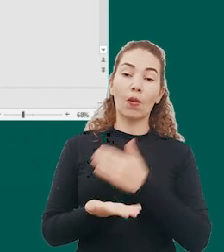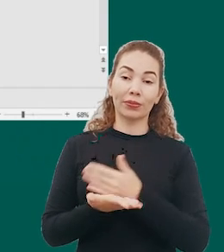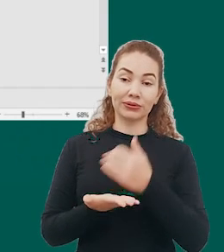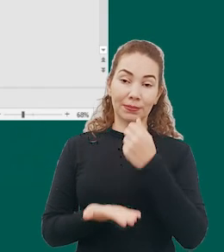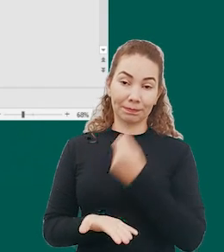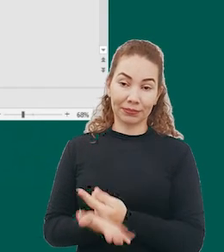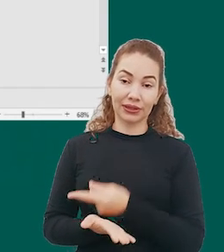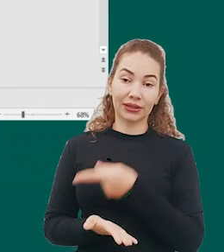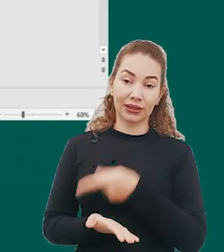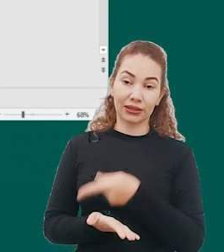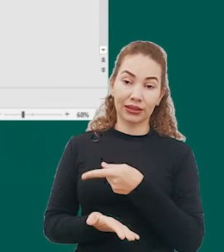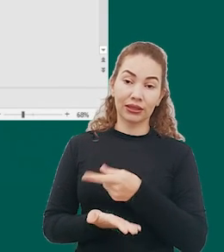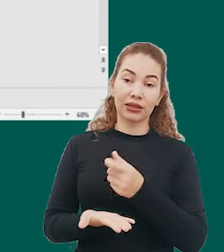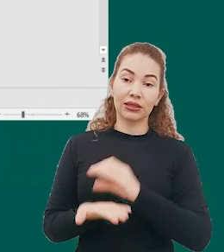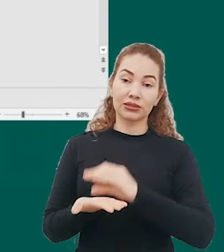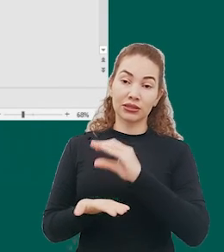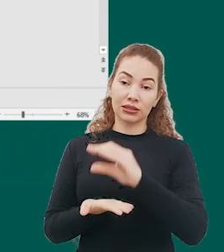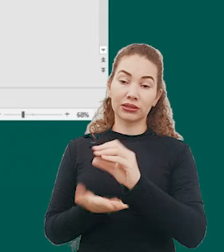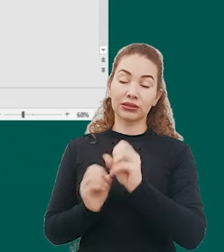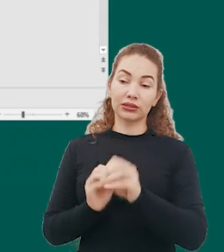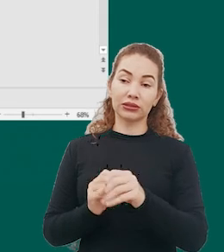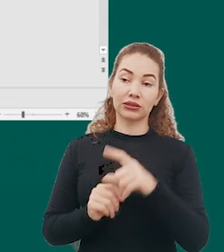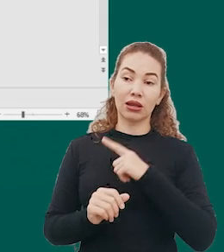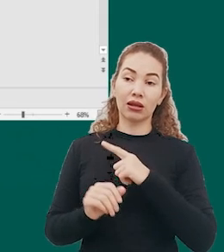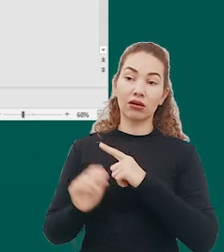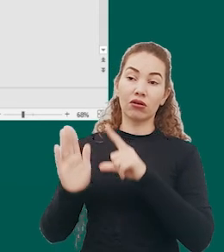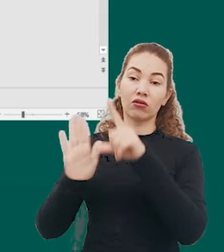esse crédito educativo, eu vou ir